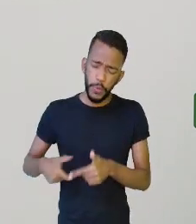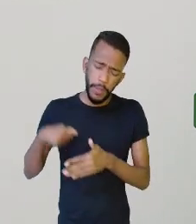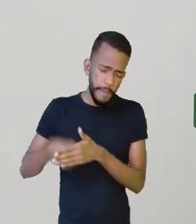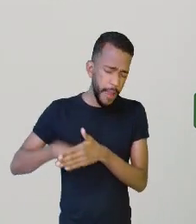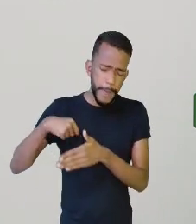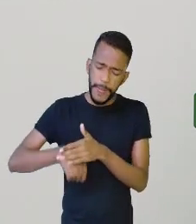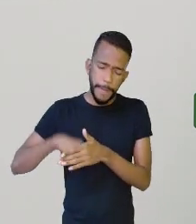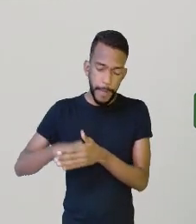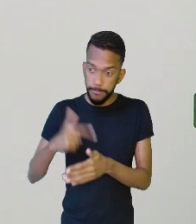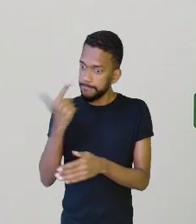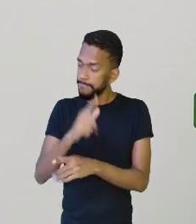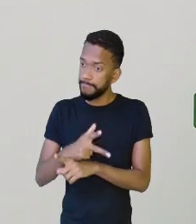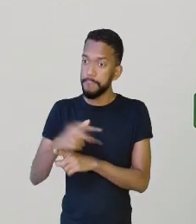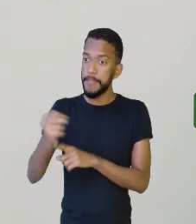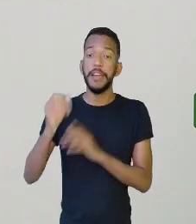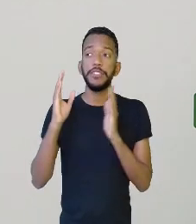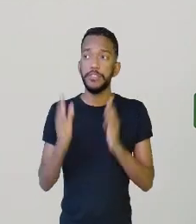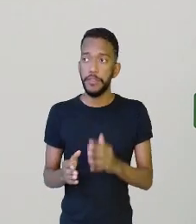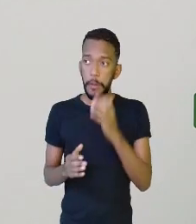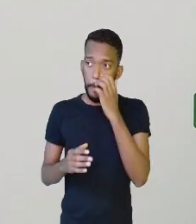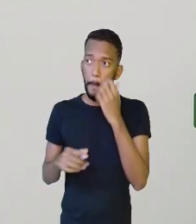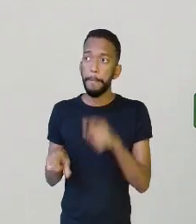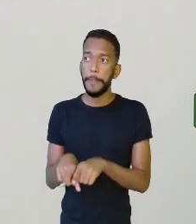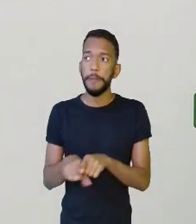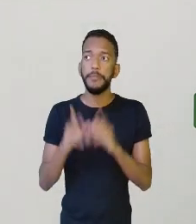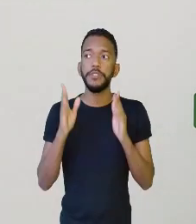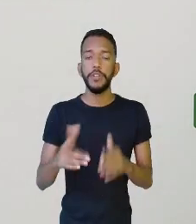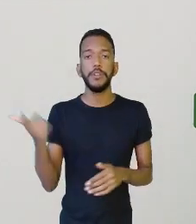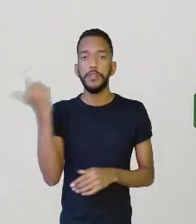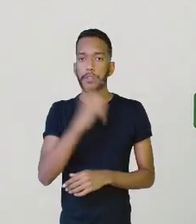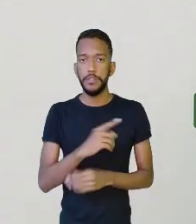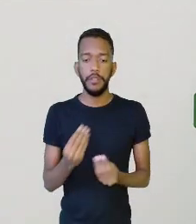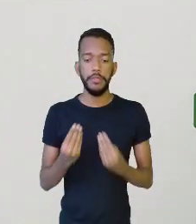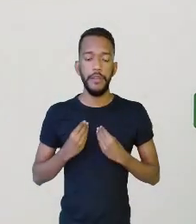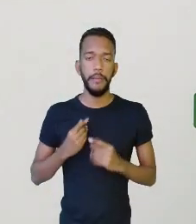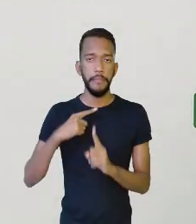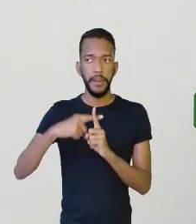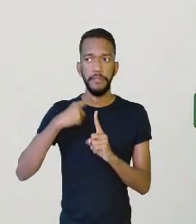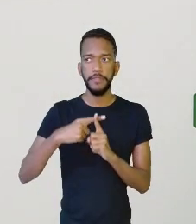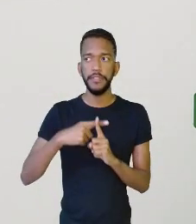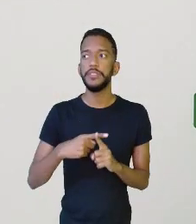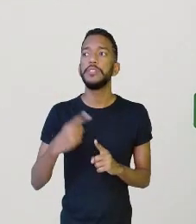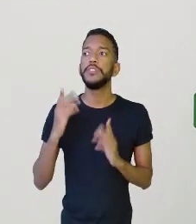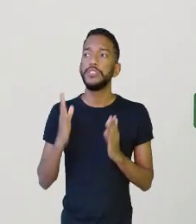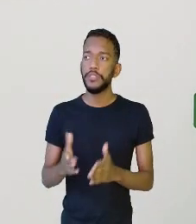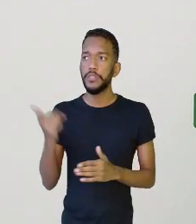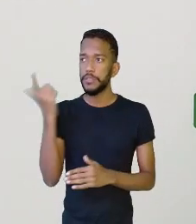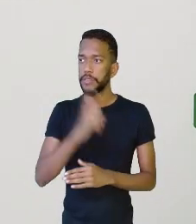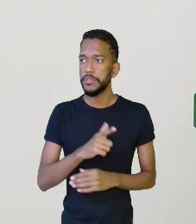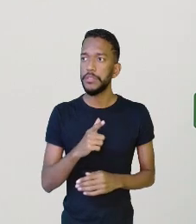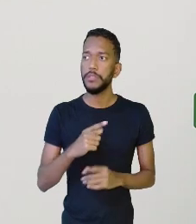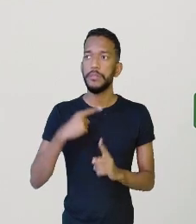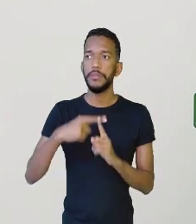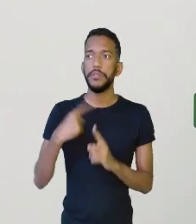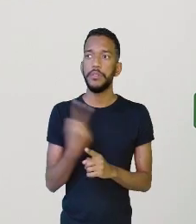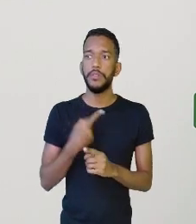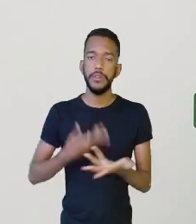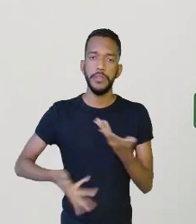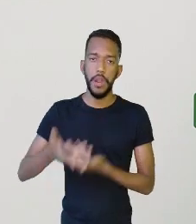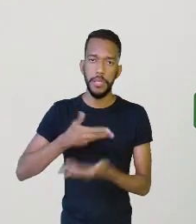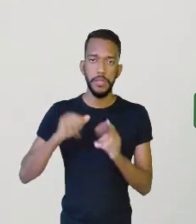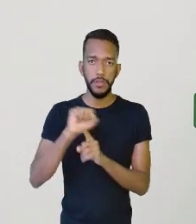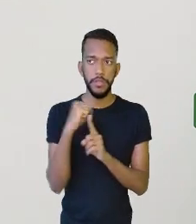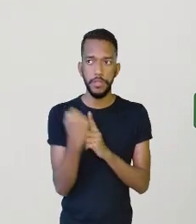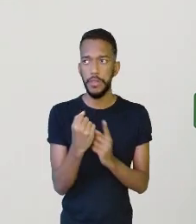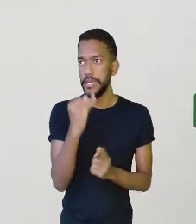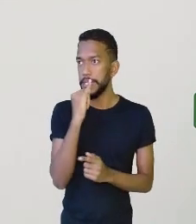história do nosso país e lutas que trouxeram benefícios. Lutas que trouxeram benefícios para nossas relações